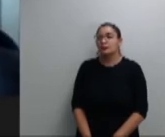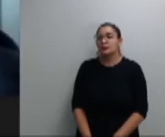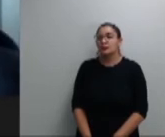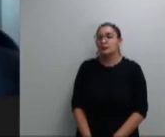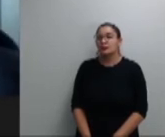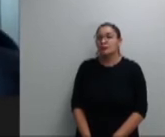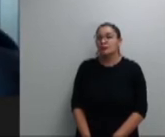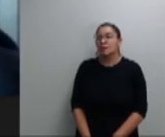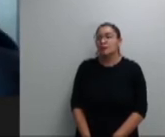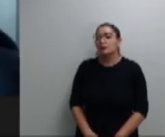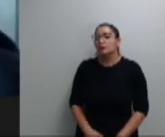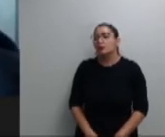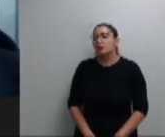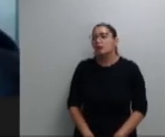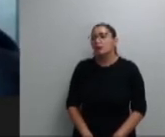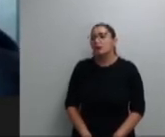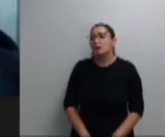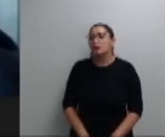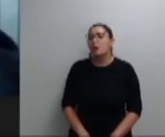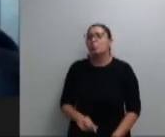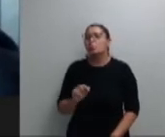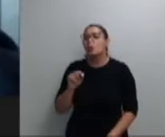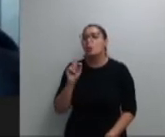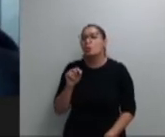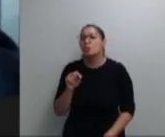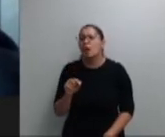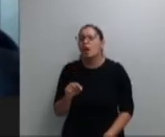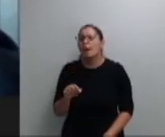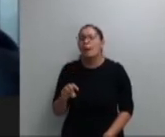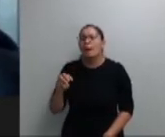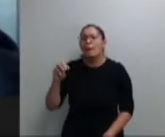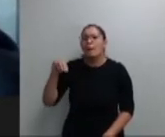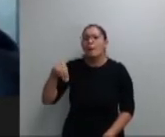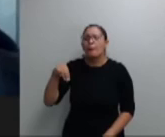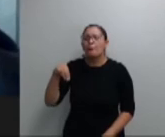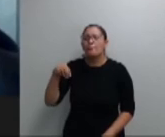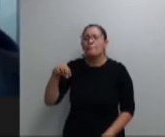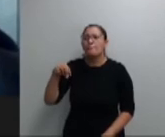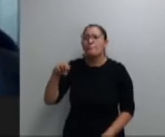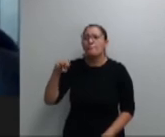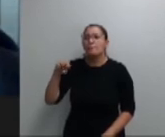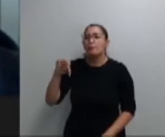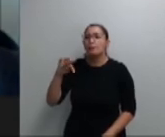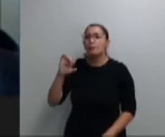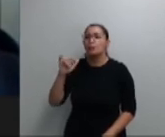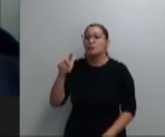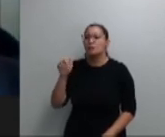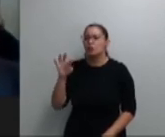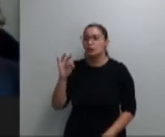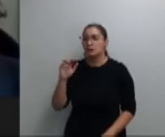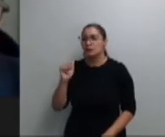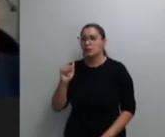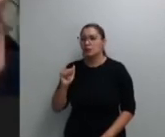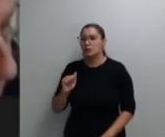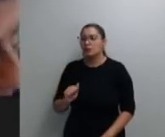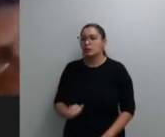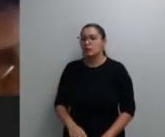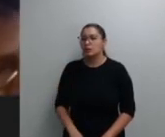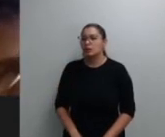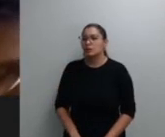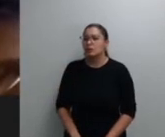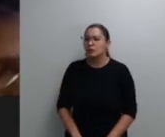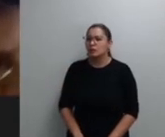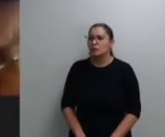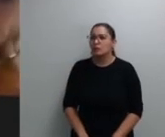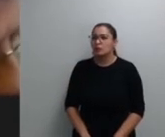apenas a questão da multa que vossa excelência disse que ficaria vencido com